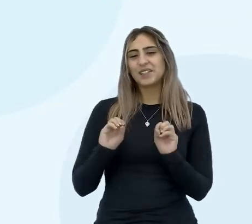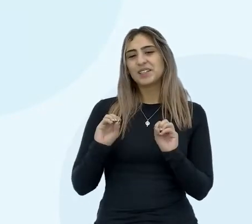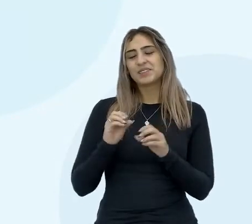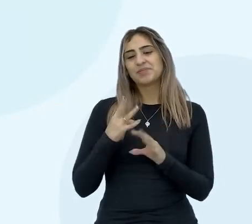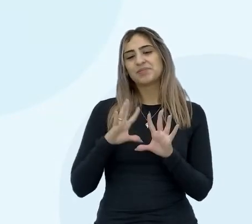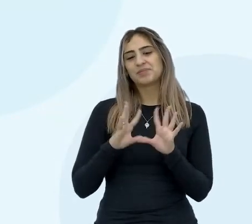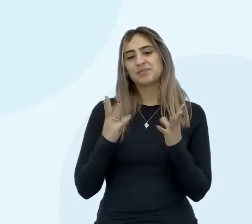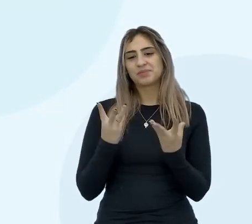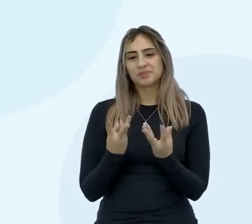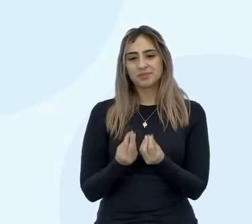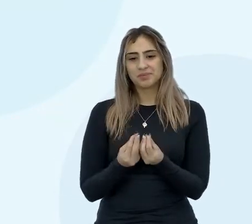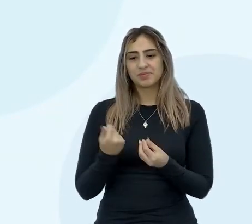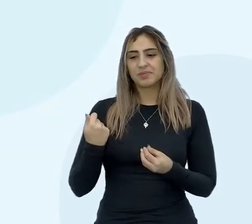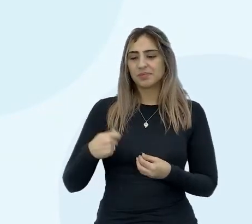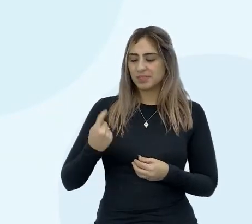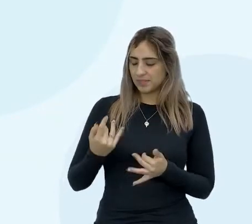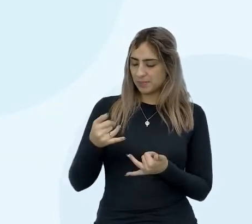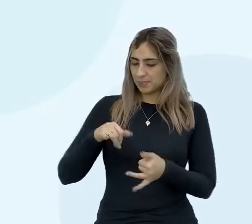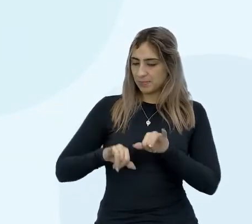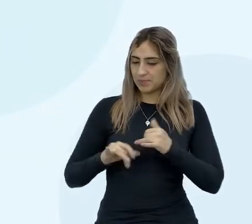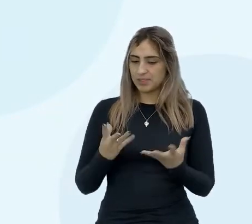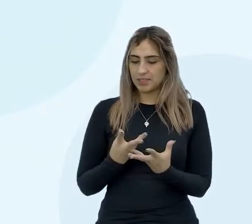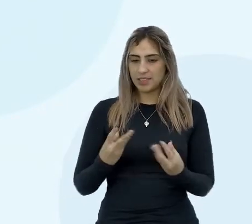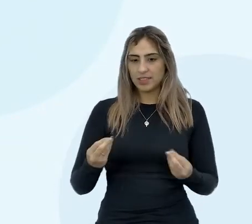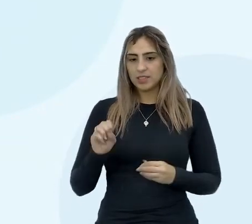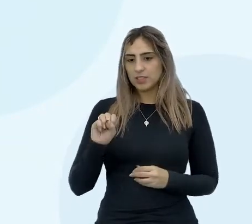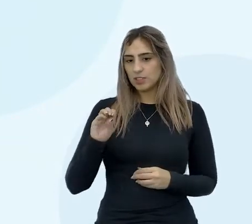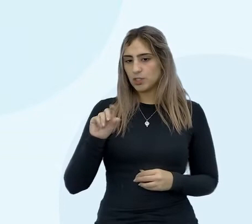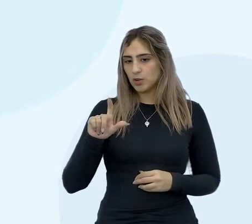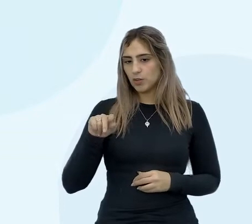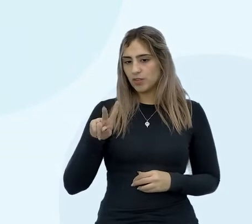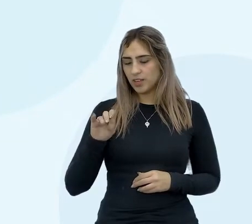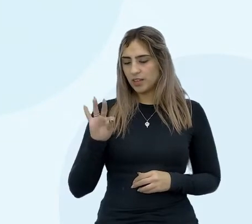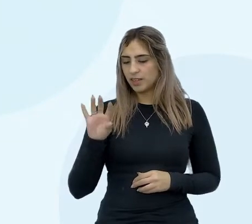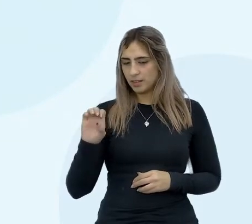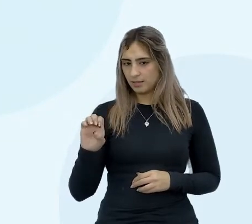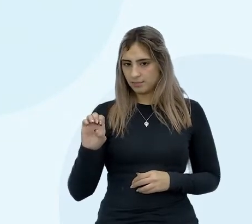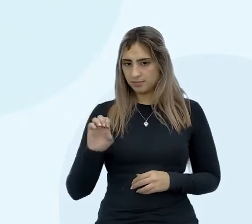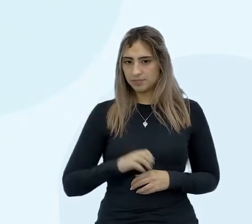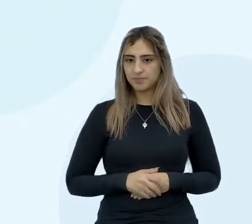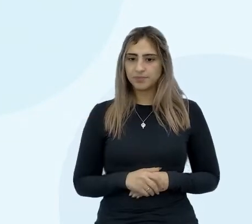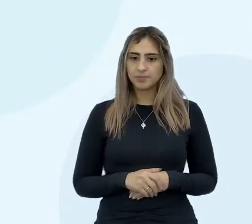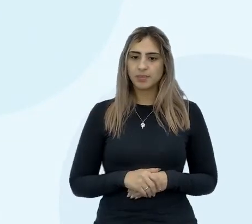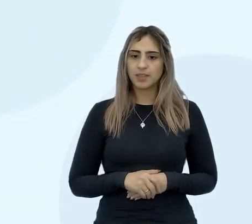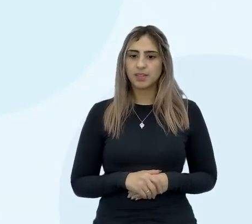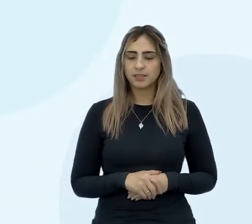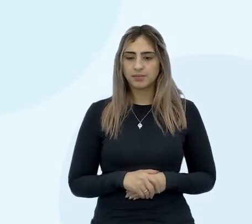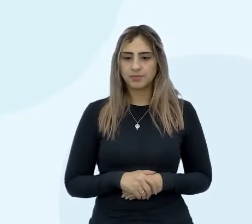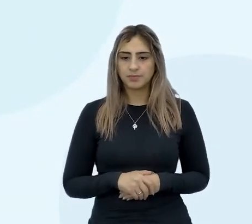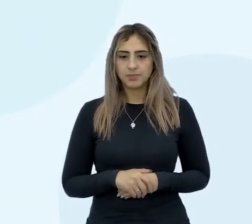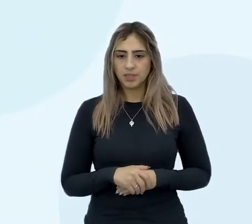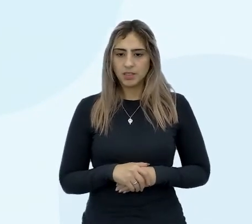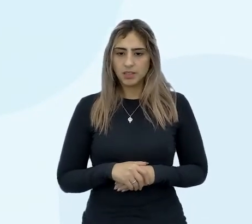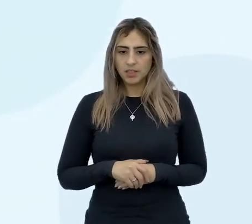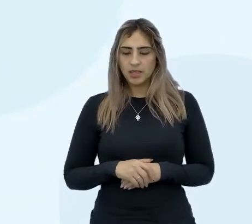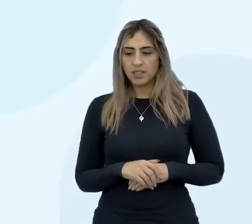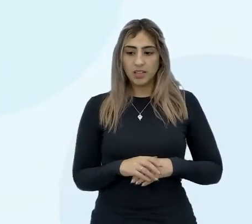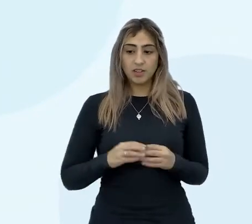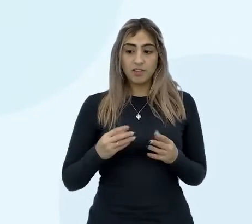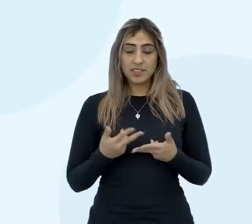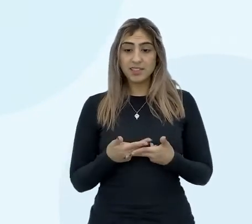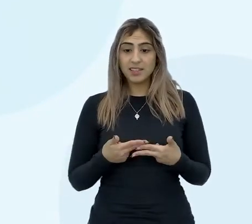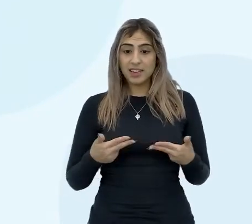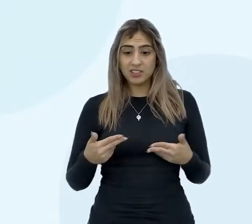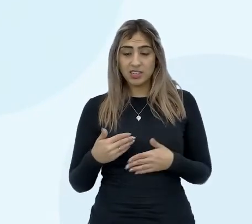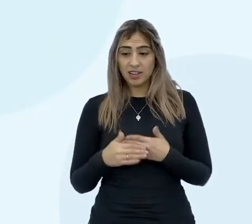solução, ela vai precisar de um soluto e um solvente, tá certo? O soluto e o solvente vão fazer